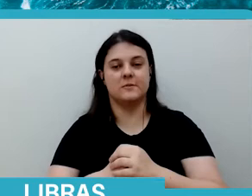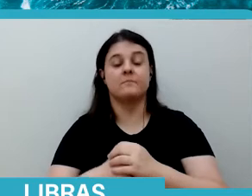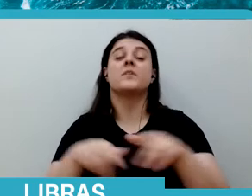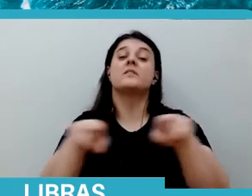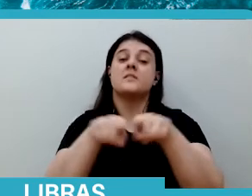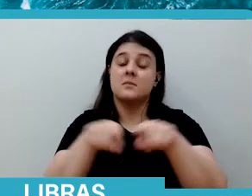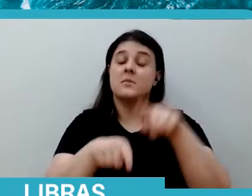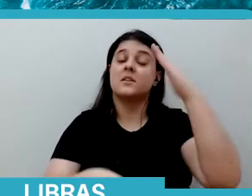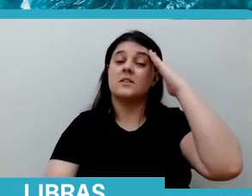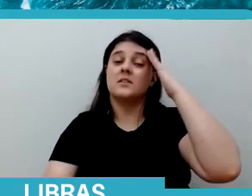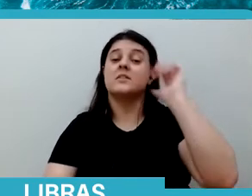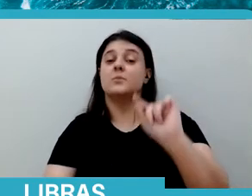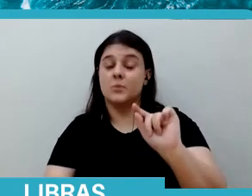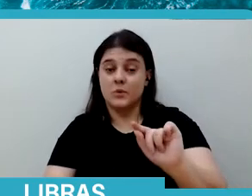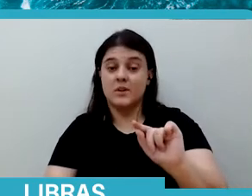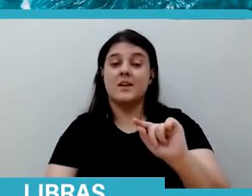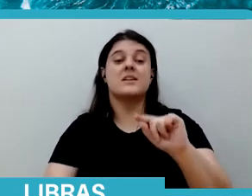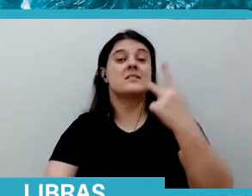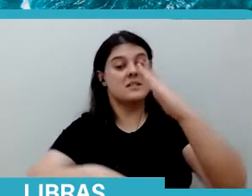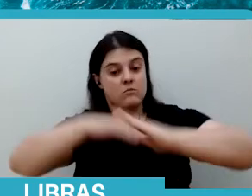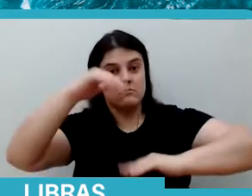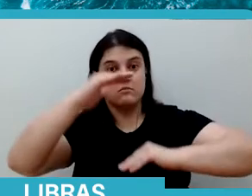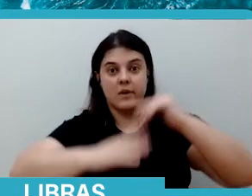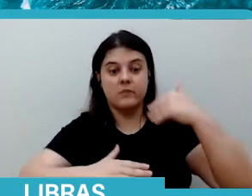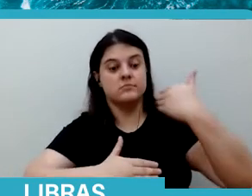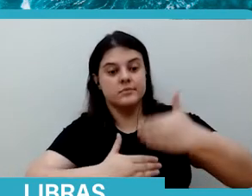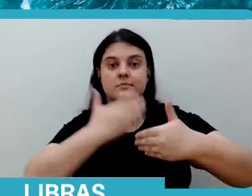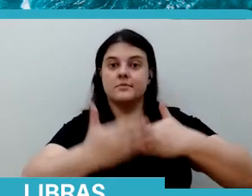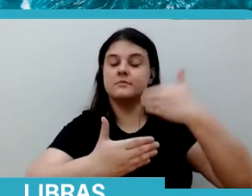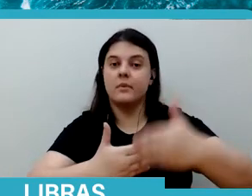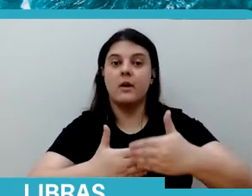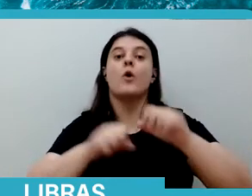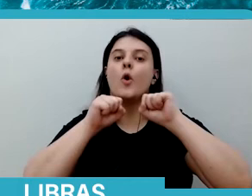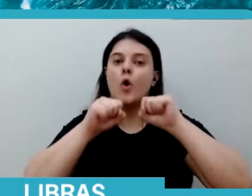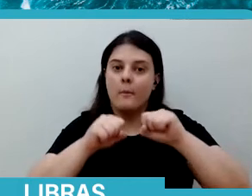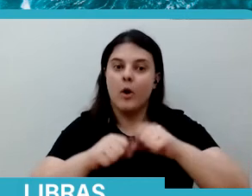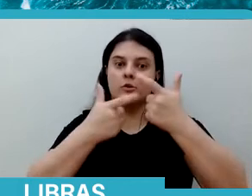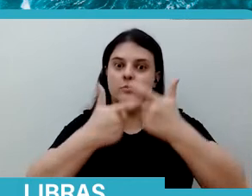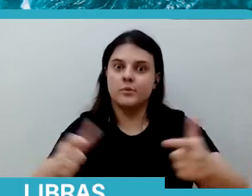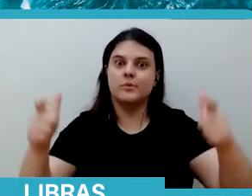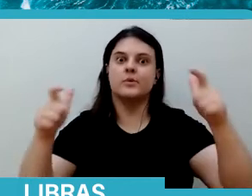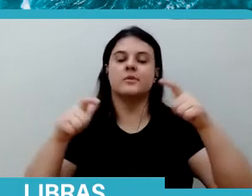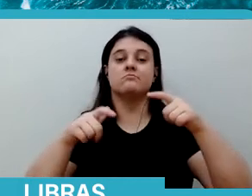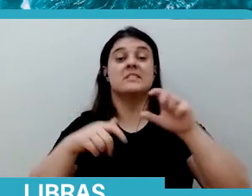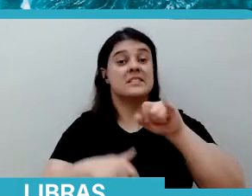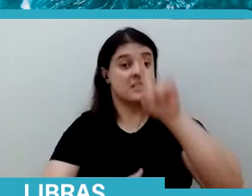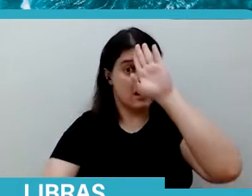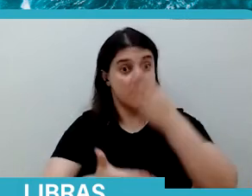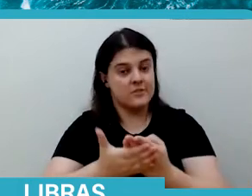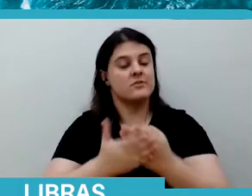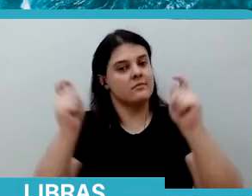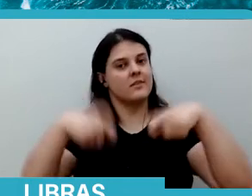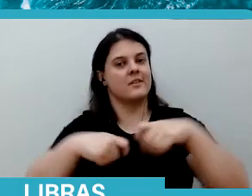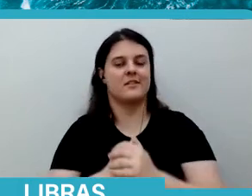reconhecer que cada ação ela pode ir se transformar numa ação muito grande a acreditar